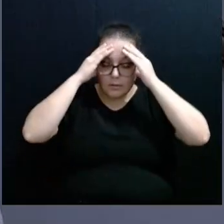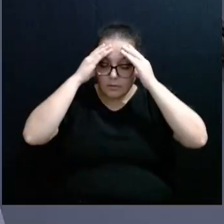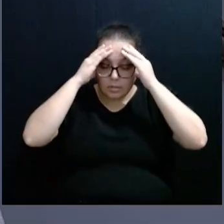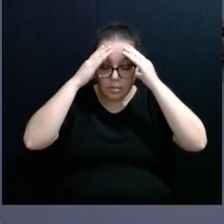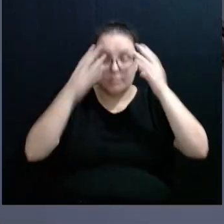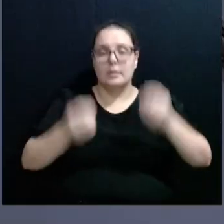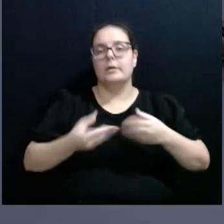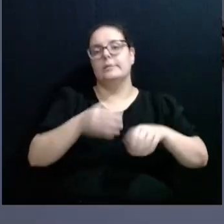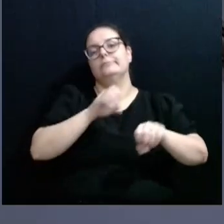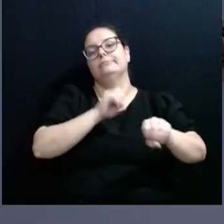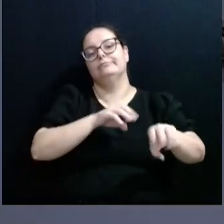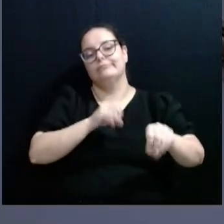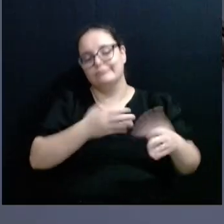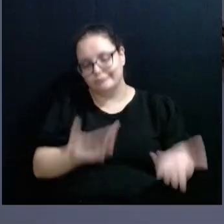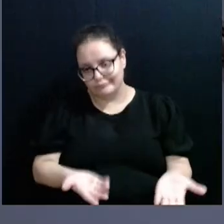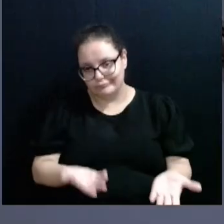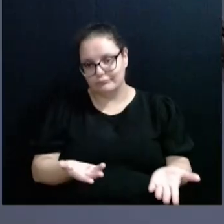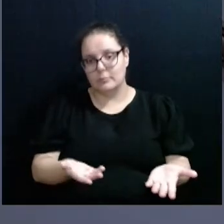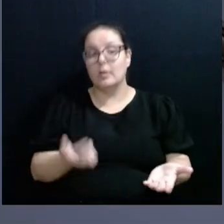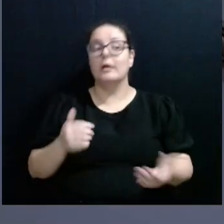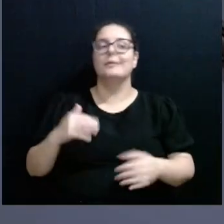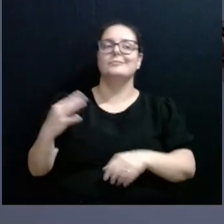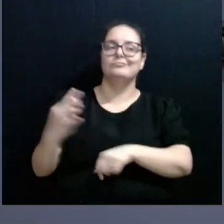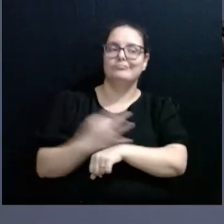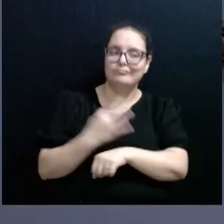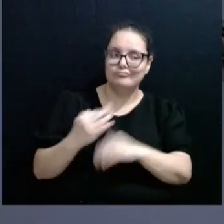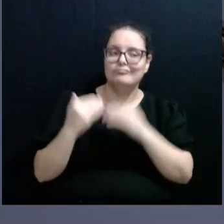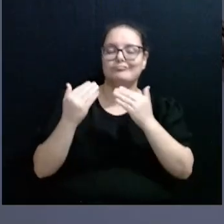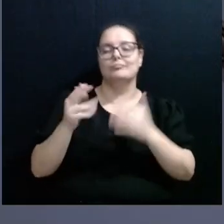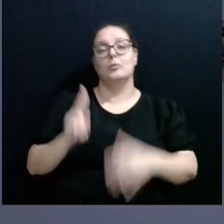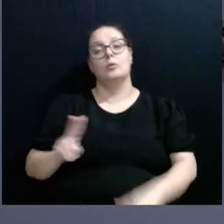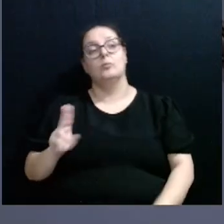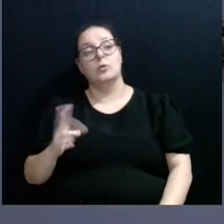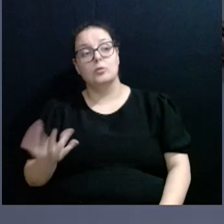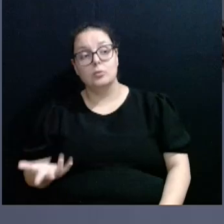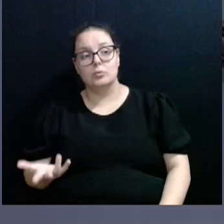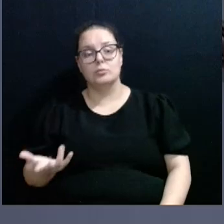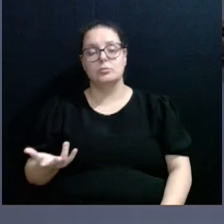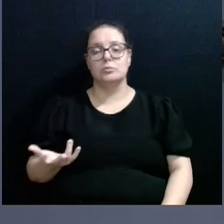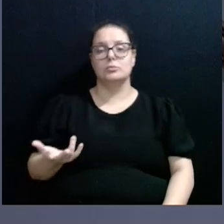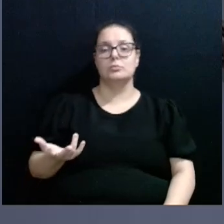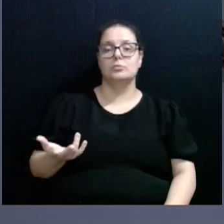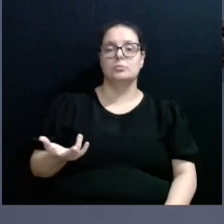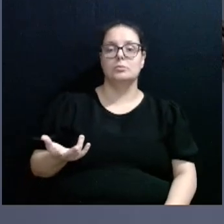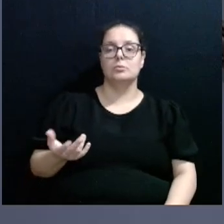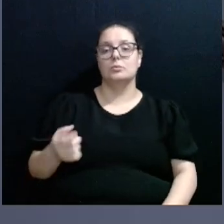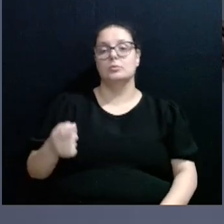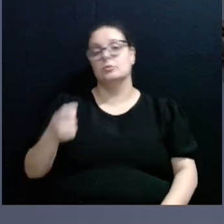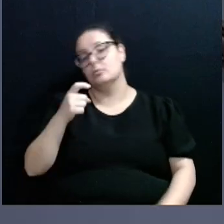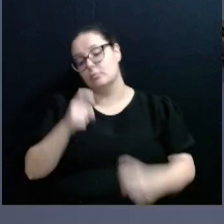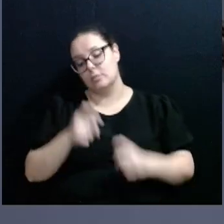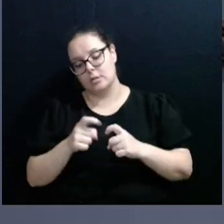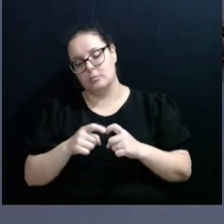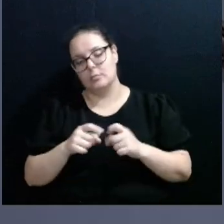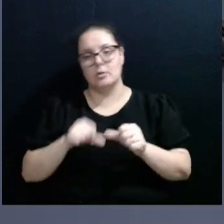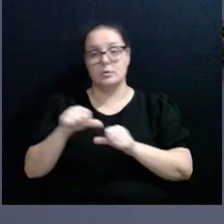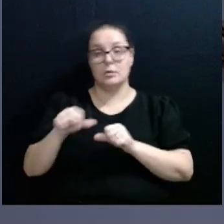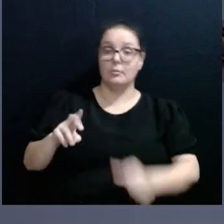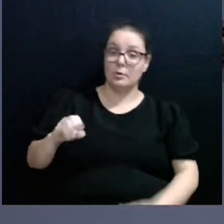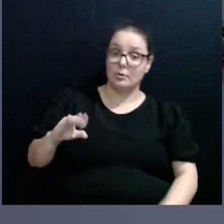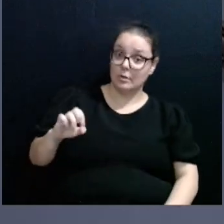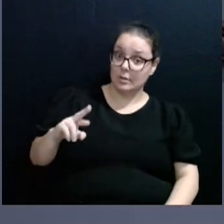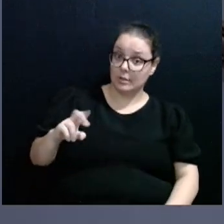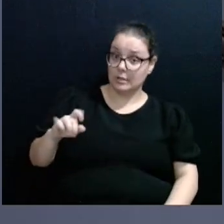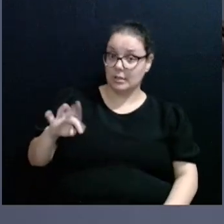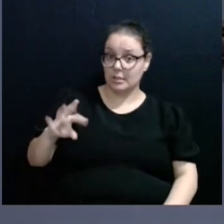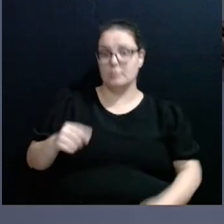isso, né, sobre a utilização, né, do medicinal para o recreativo, a gente faz esse debate de forma